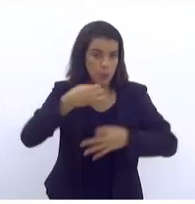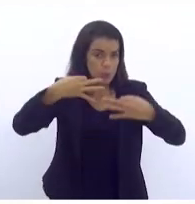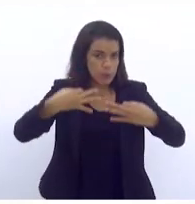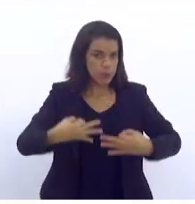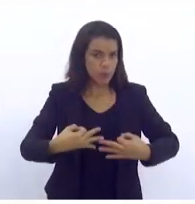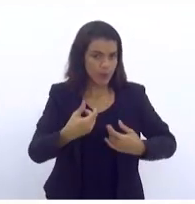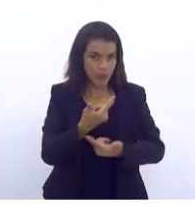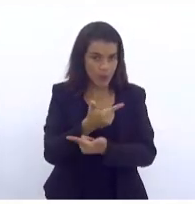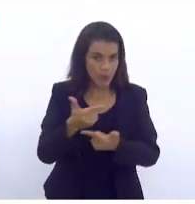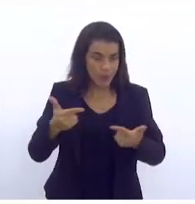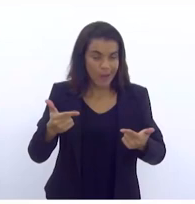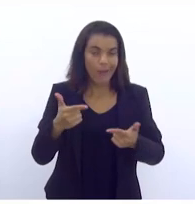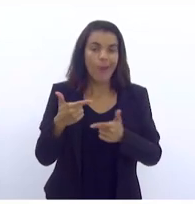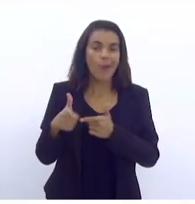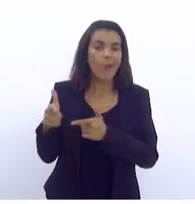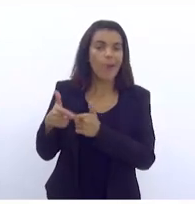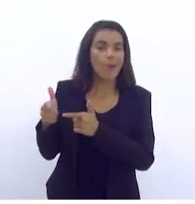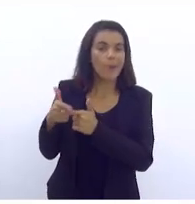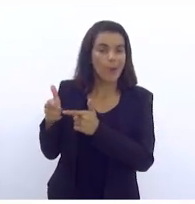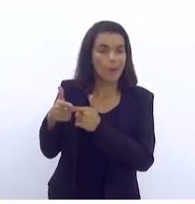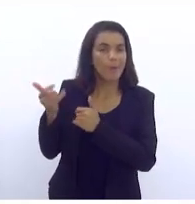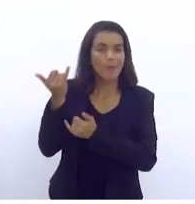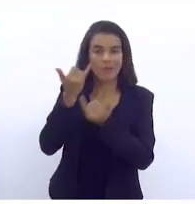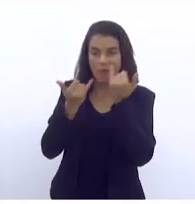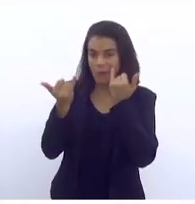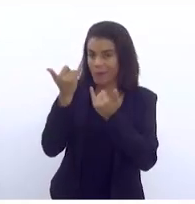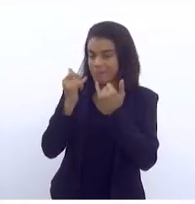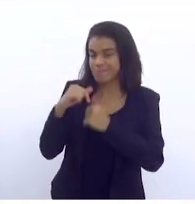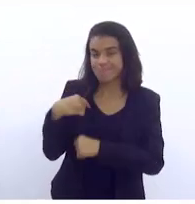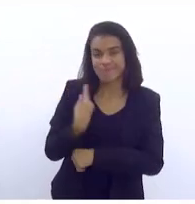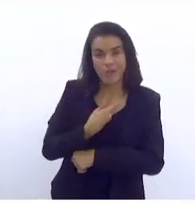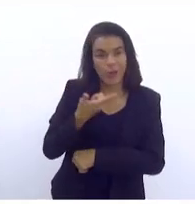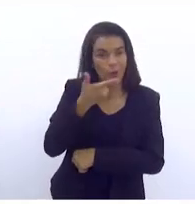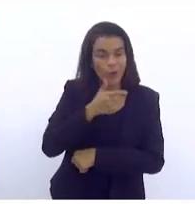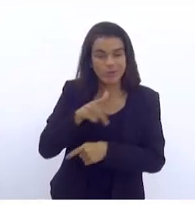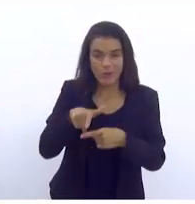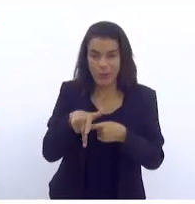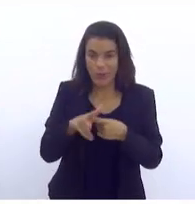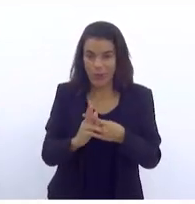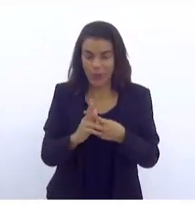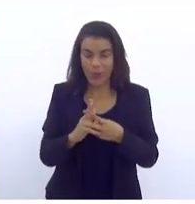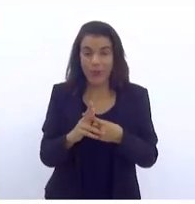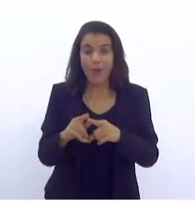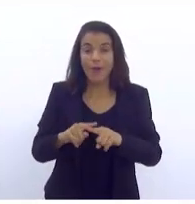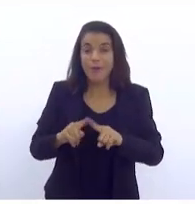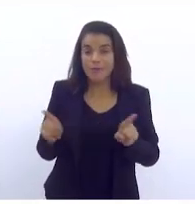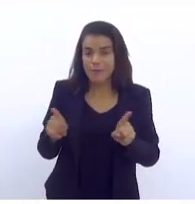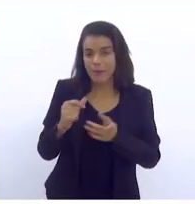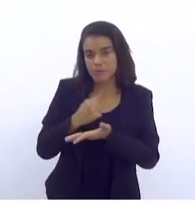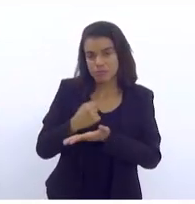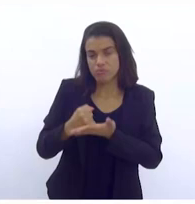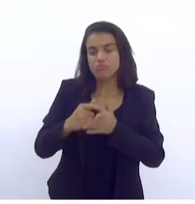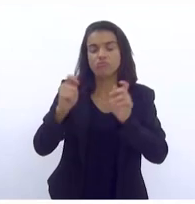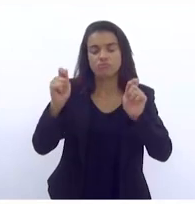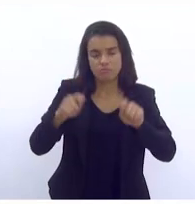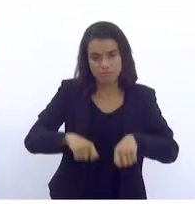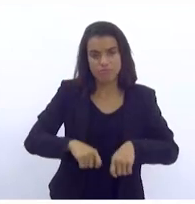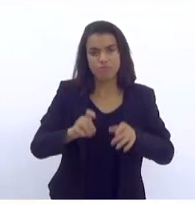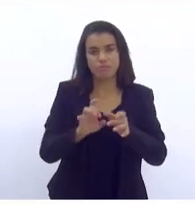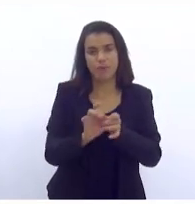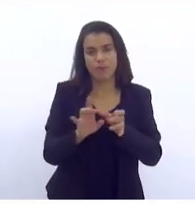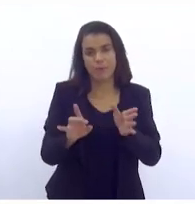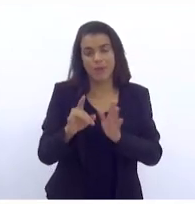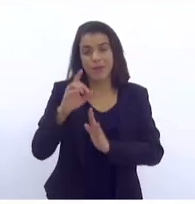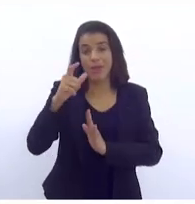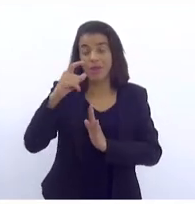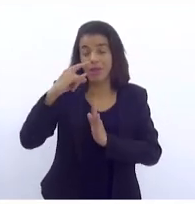é um problema de informação que a gente não teve como superar mas o contrato ele permite que a tarifa